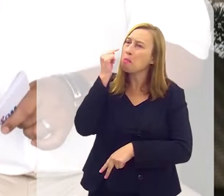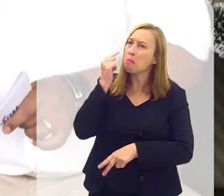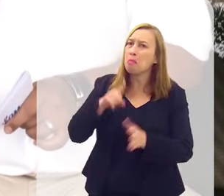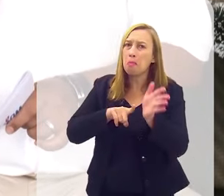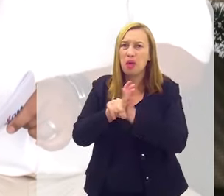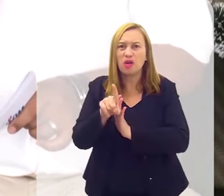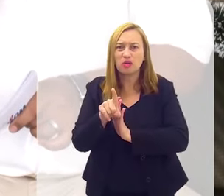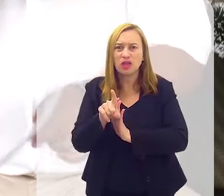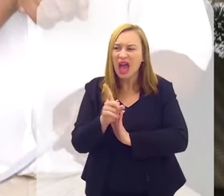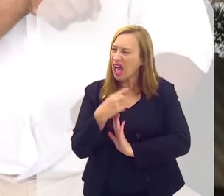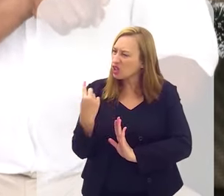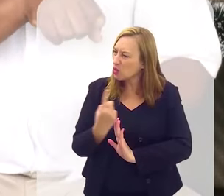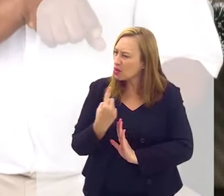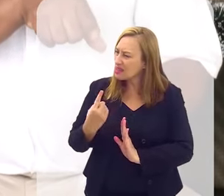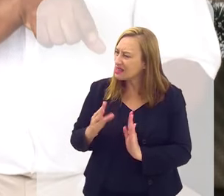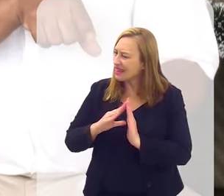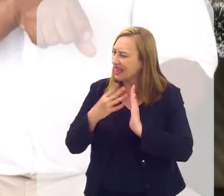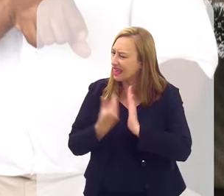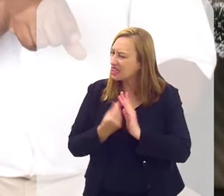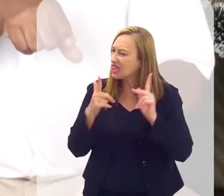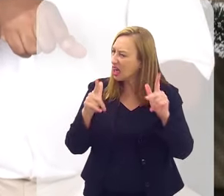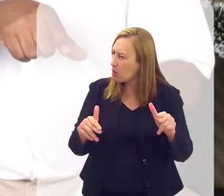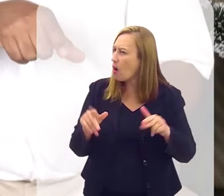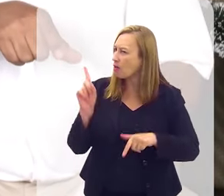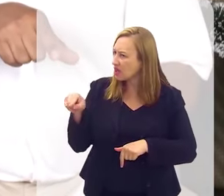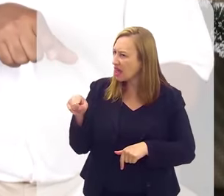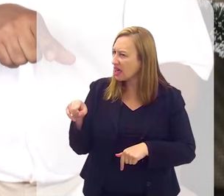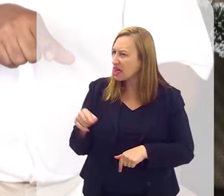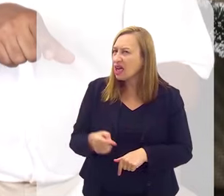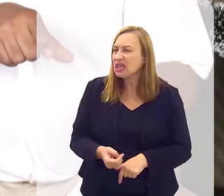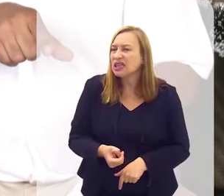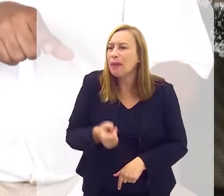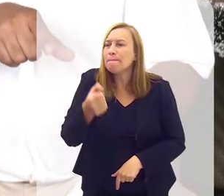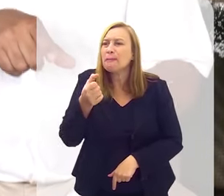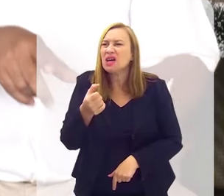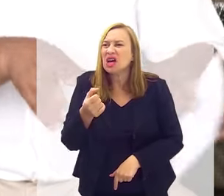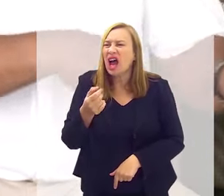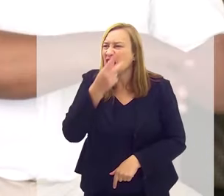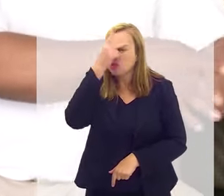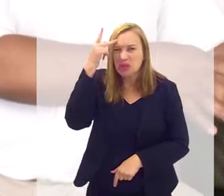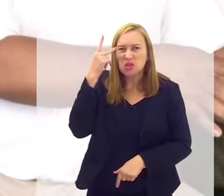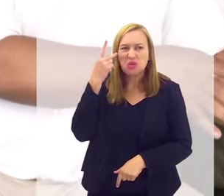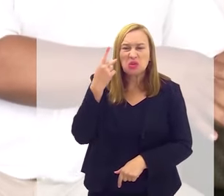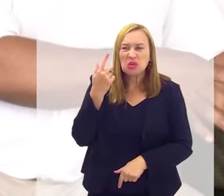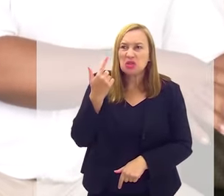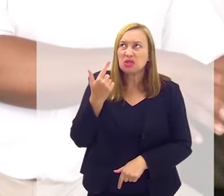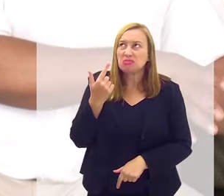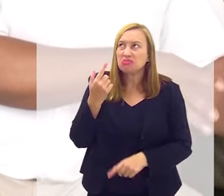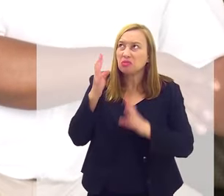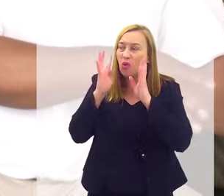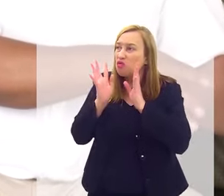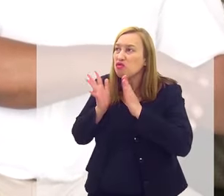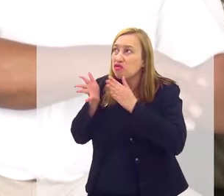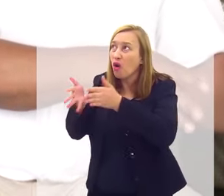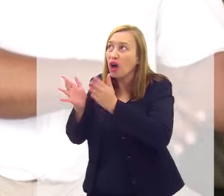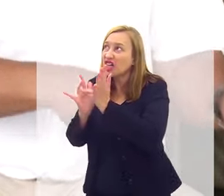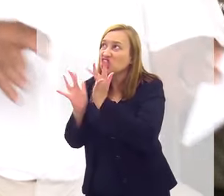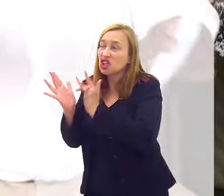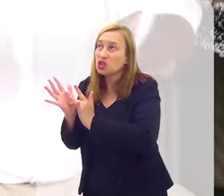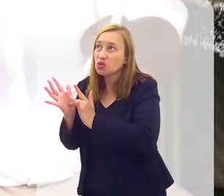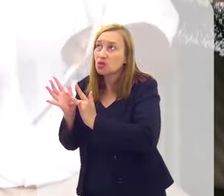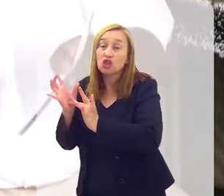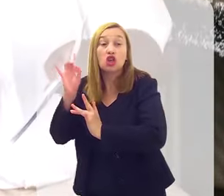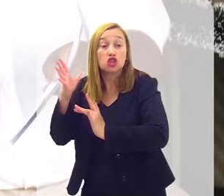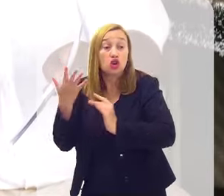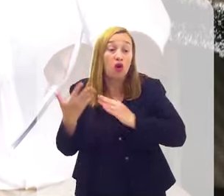pergunto a nossa igreja tá quase semelhante a essa igreja do posto de beteza né dá muito Pouca importância para Jesus dá